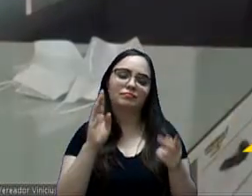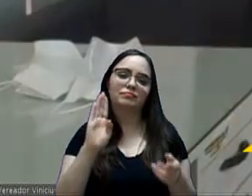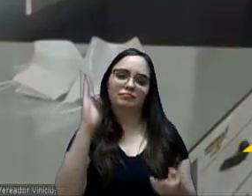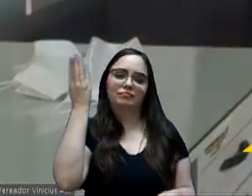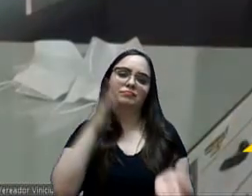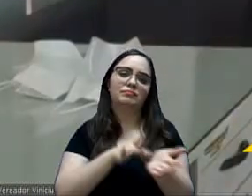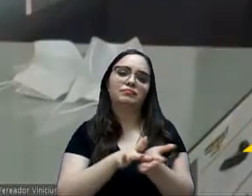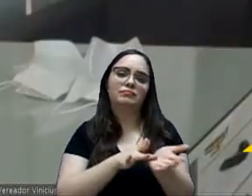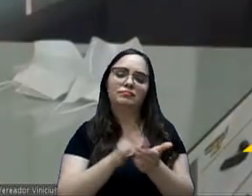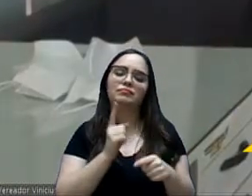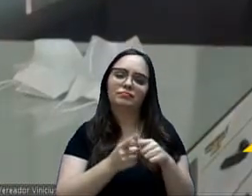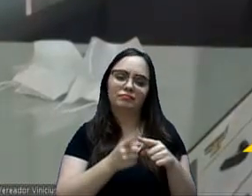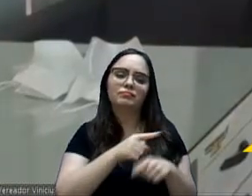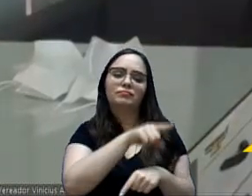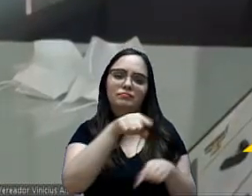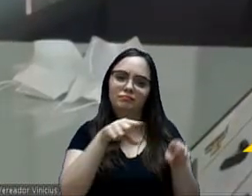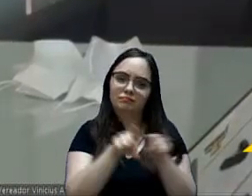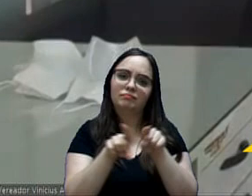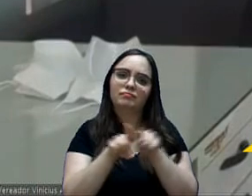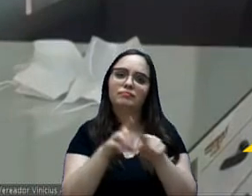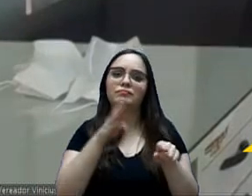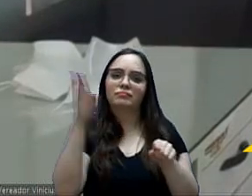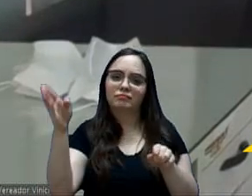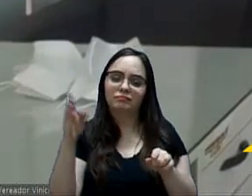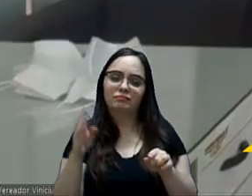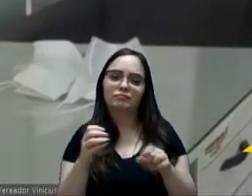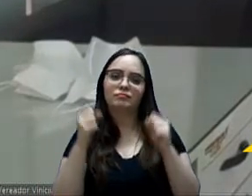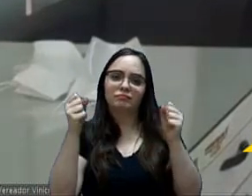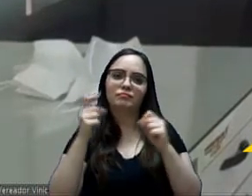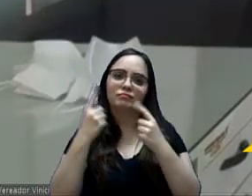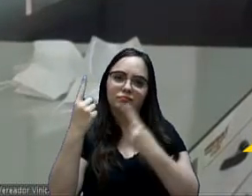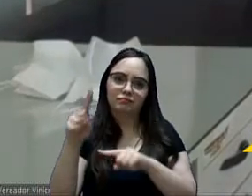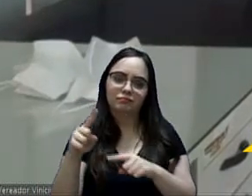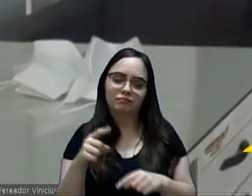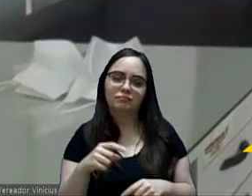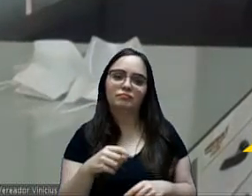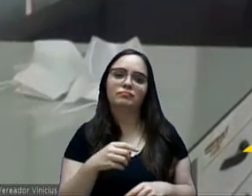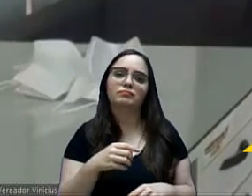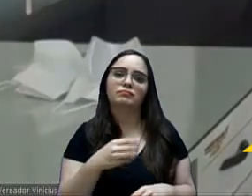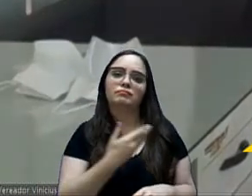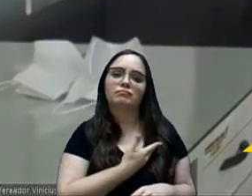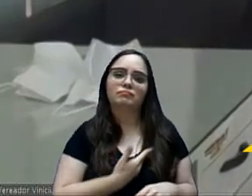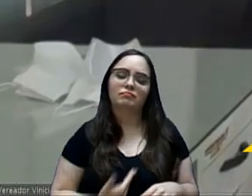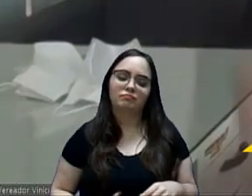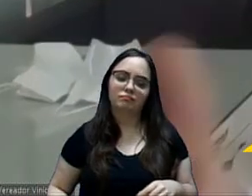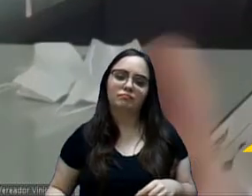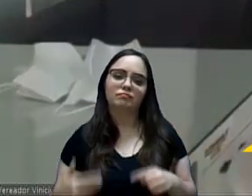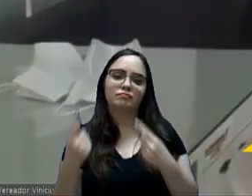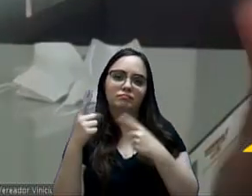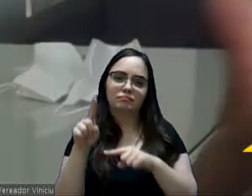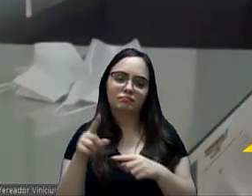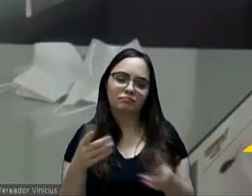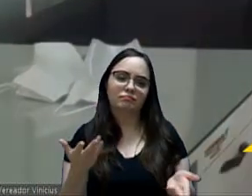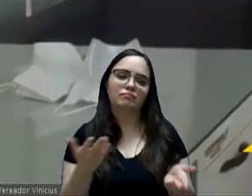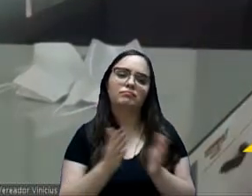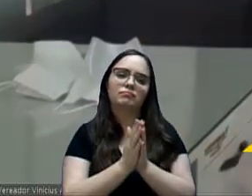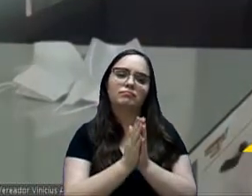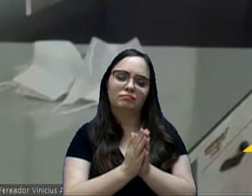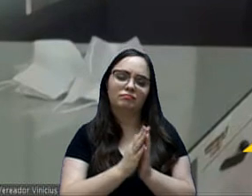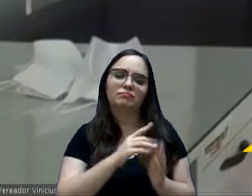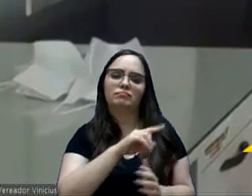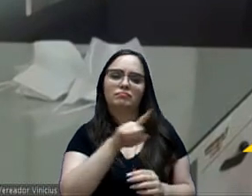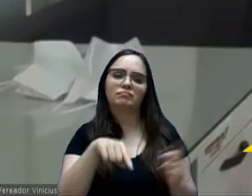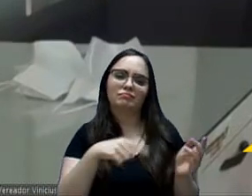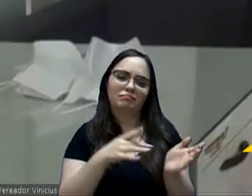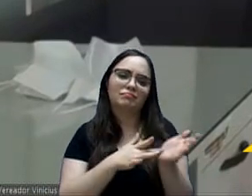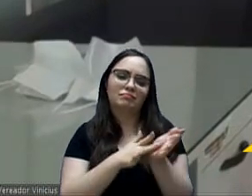no meio da pandemia vocês também estavam fazendo manifestações, vocês fizeram campanha política. Então, vamos diminuir a quantidade de hipocrisia